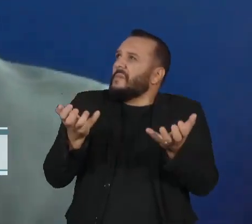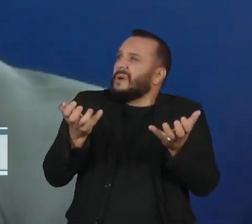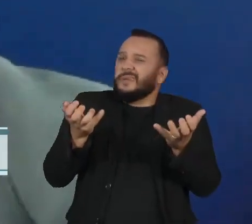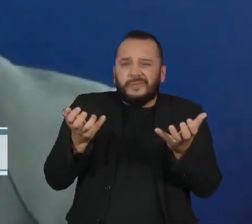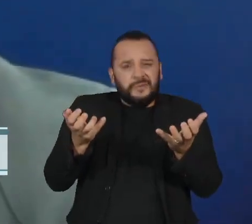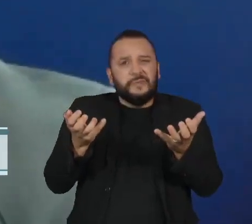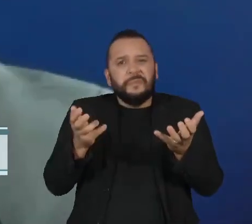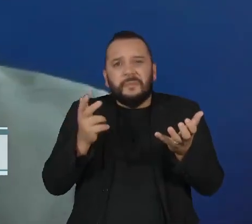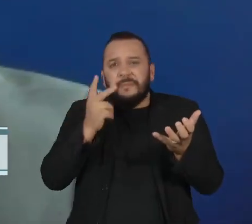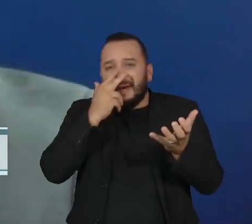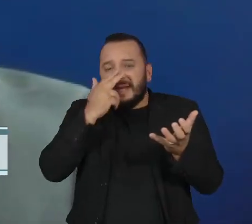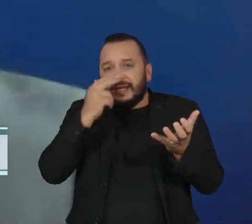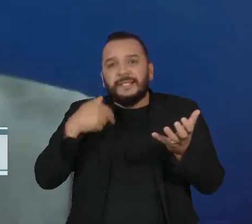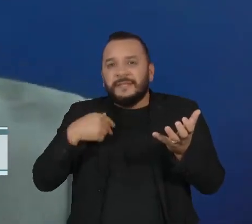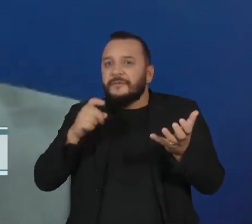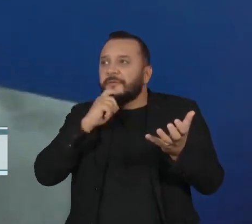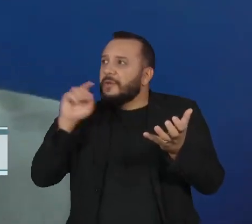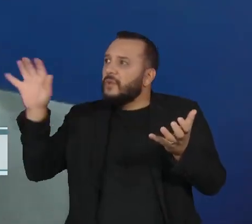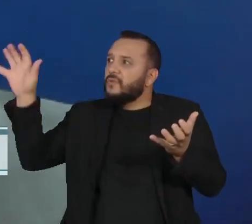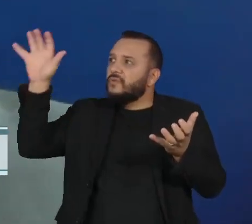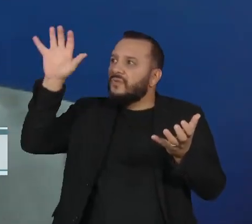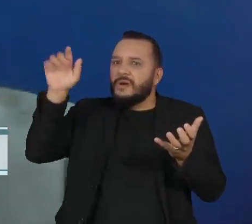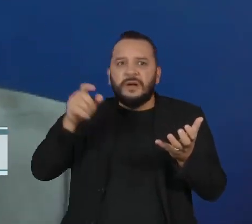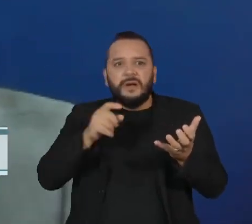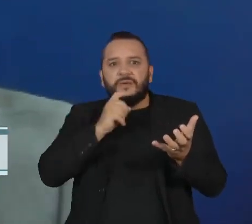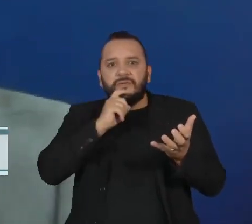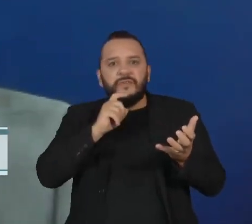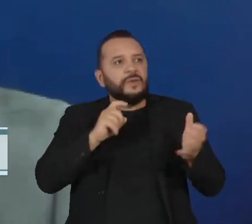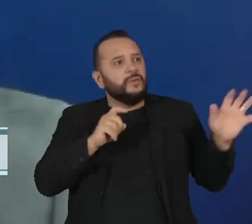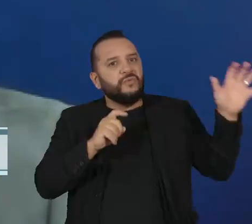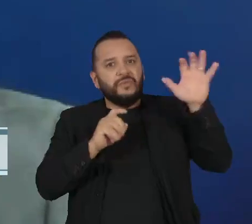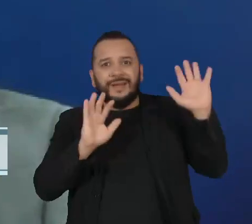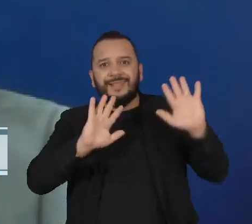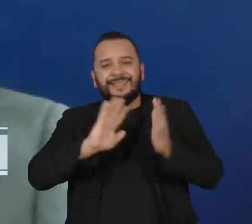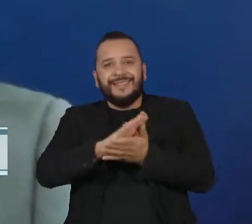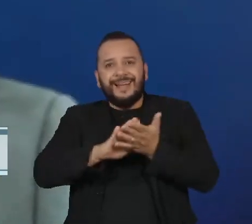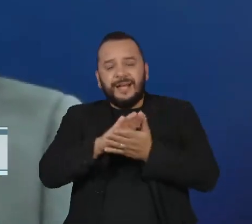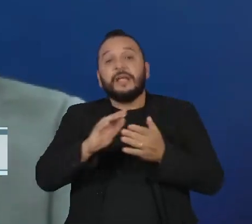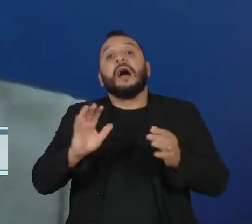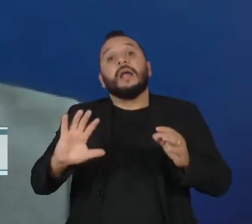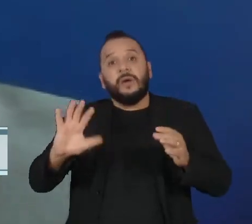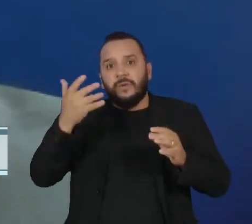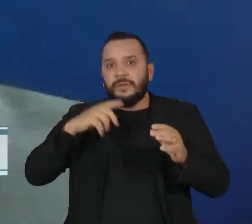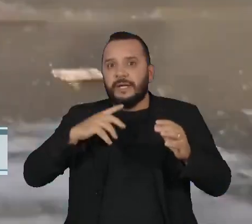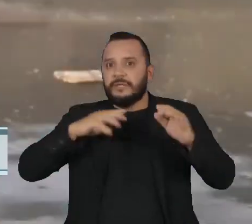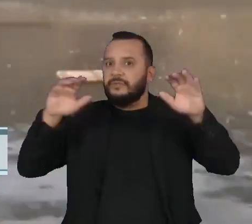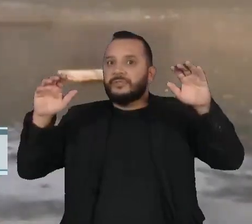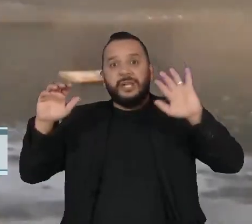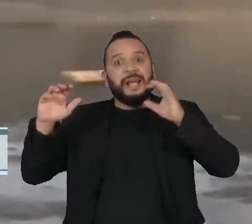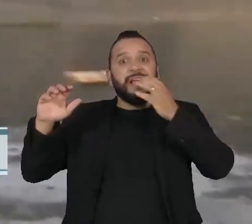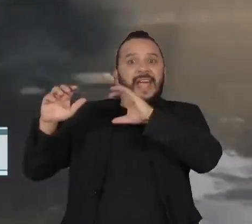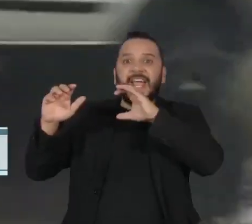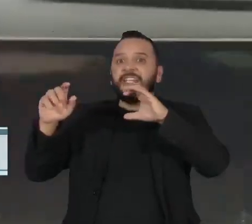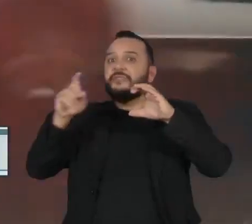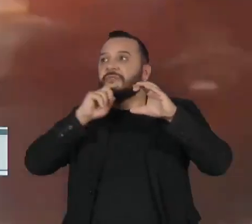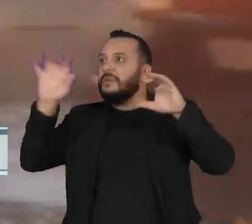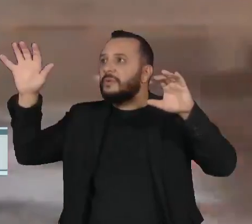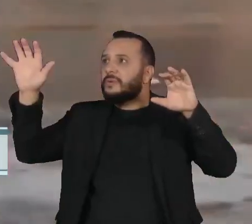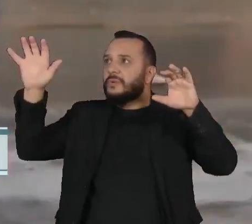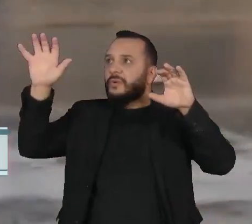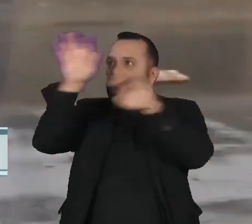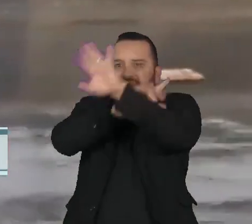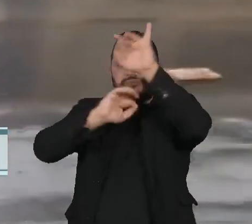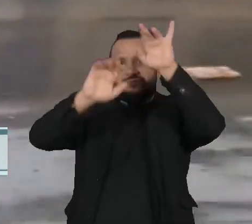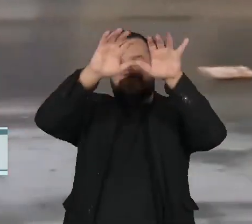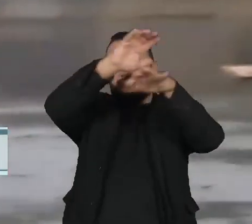um bloqueio das frentes frias, somente áreas de instabilidade com bastante intensidade. É um sistema